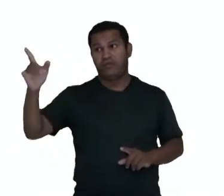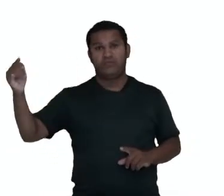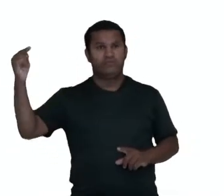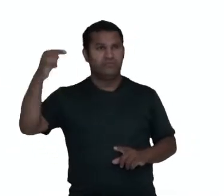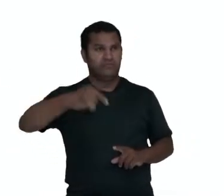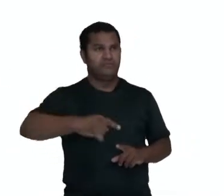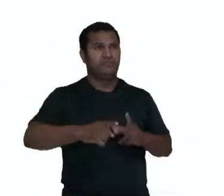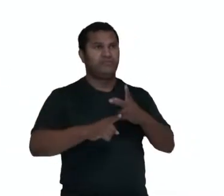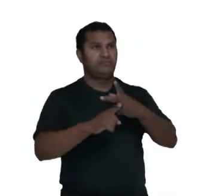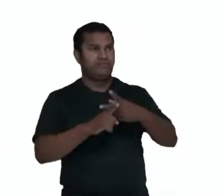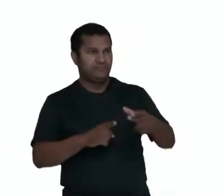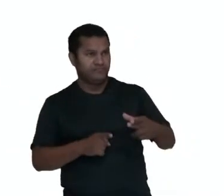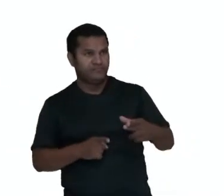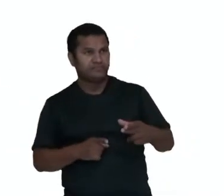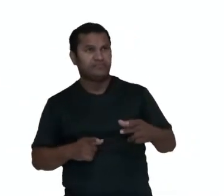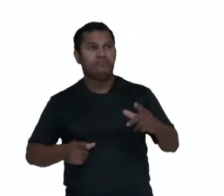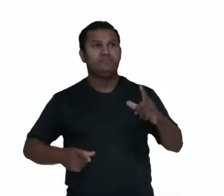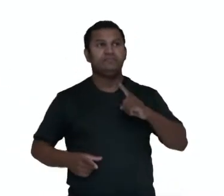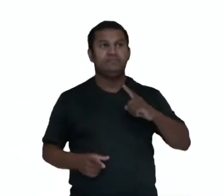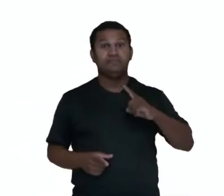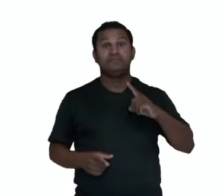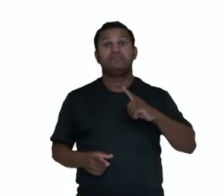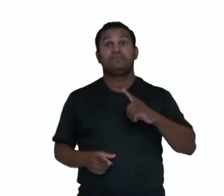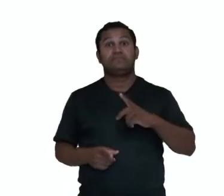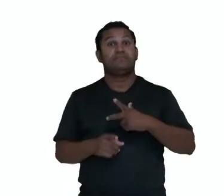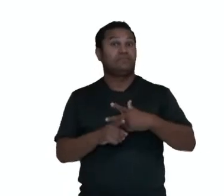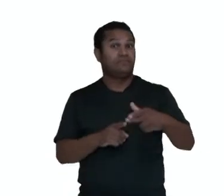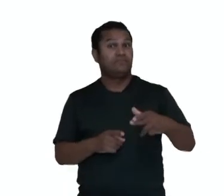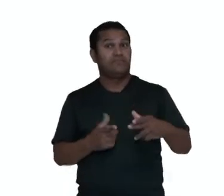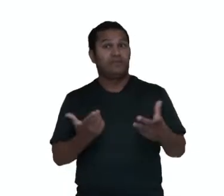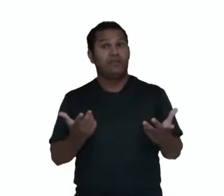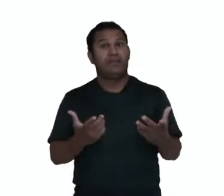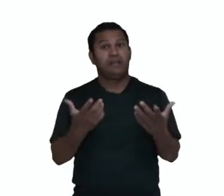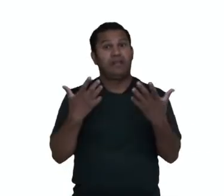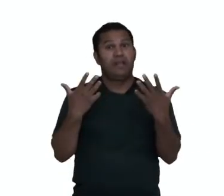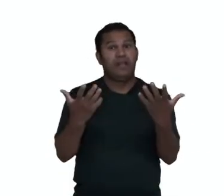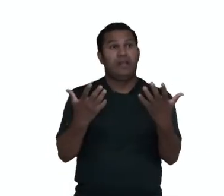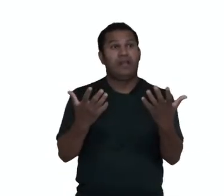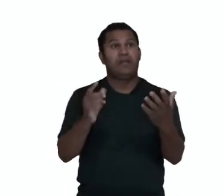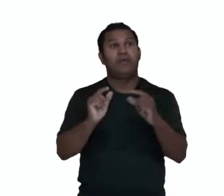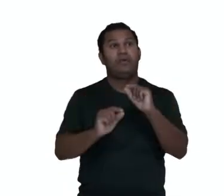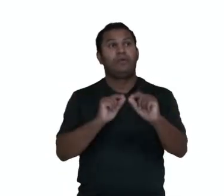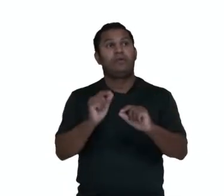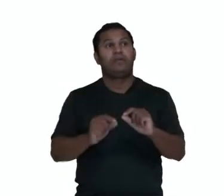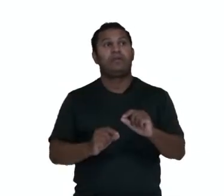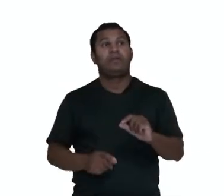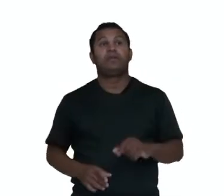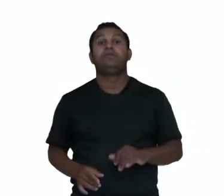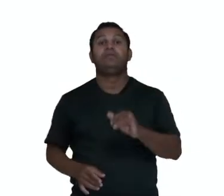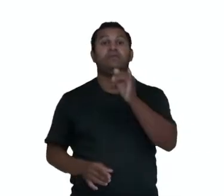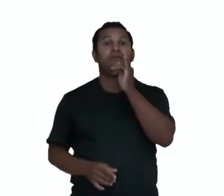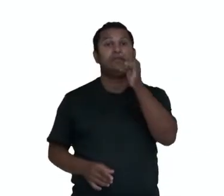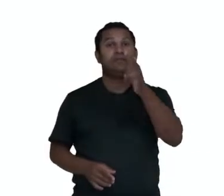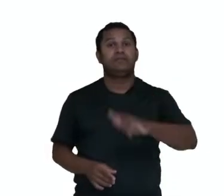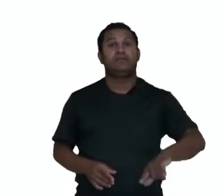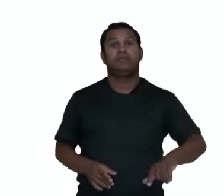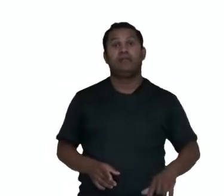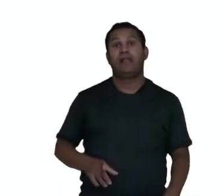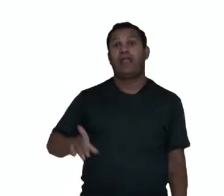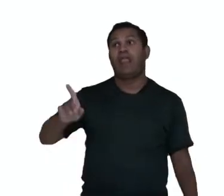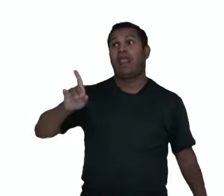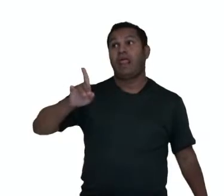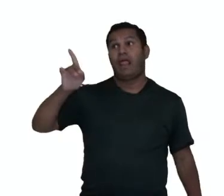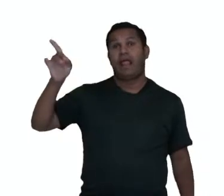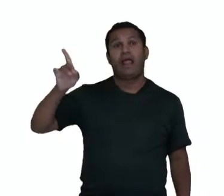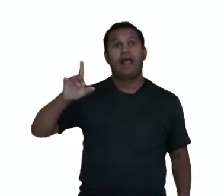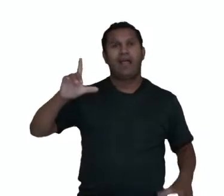América. Aqui eu trago uma imagem muito recente, né, de uma escola em Lisboa praticando, né, uma pichação